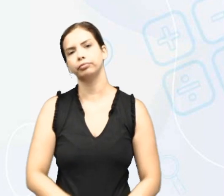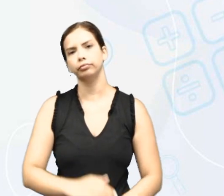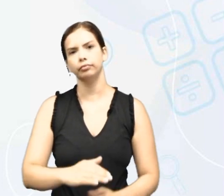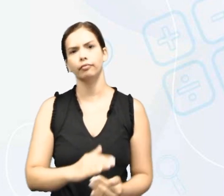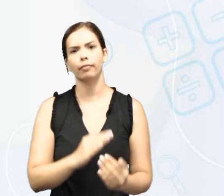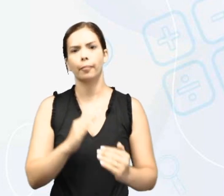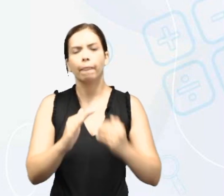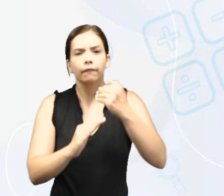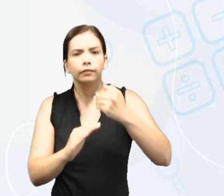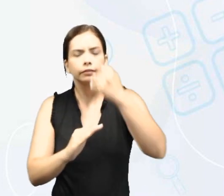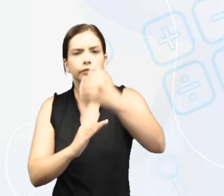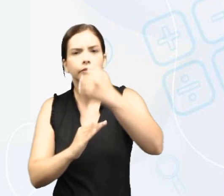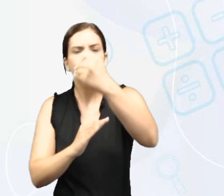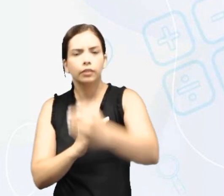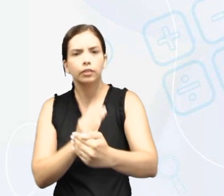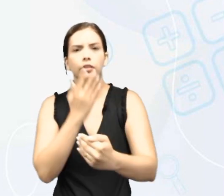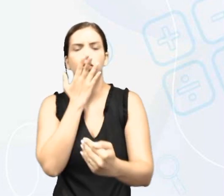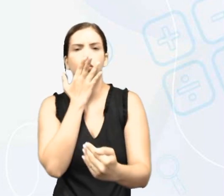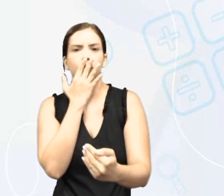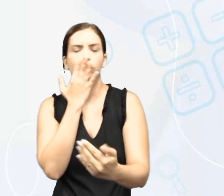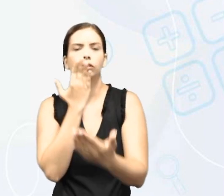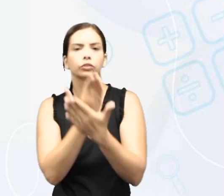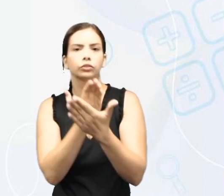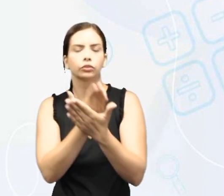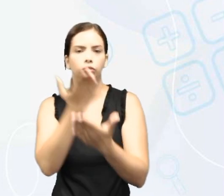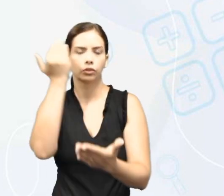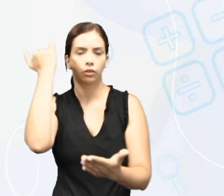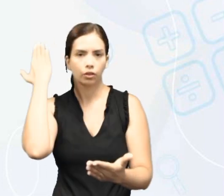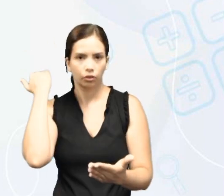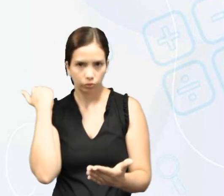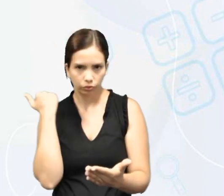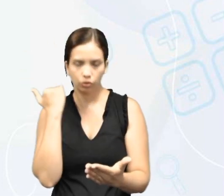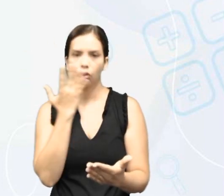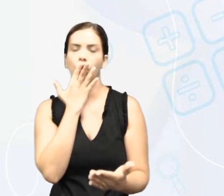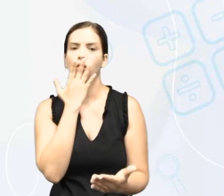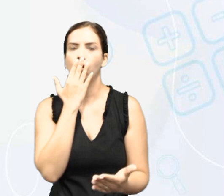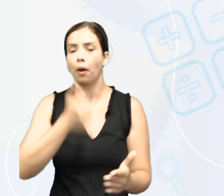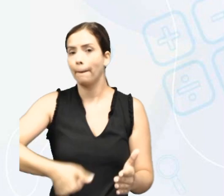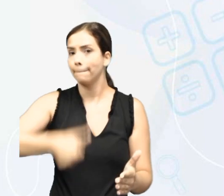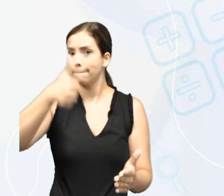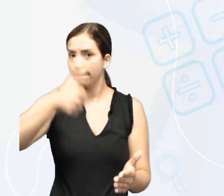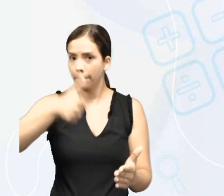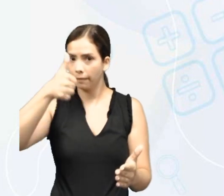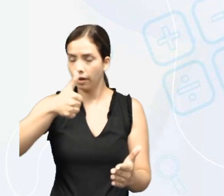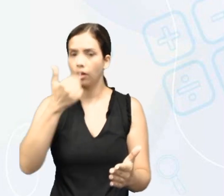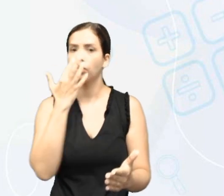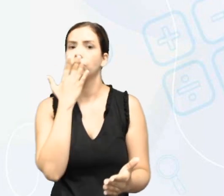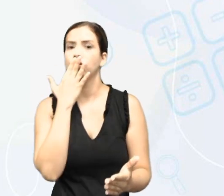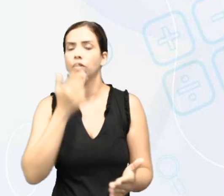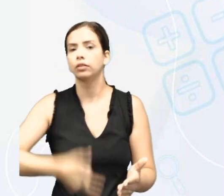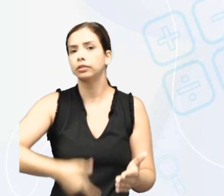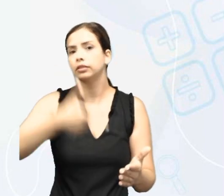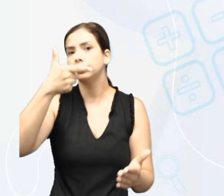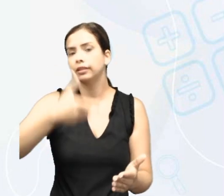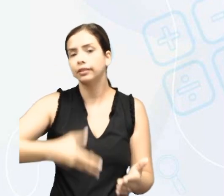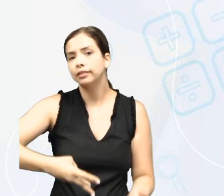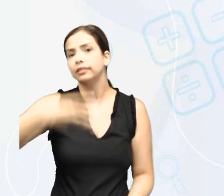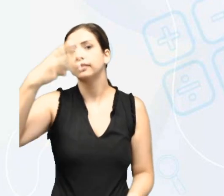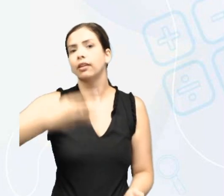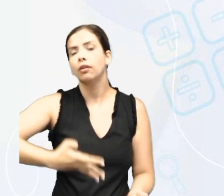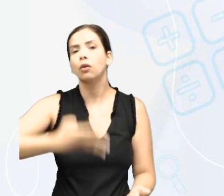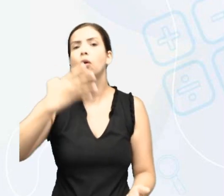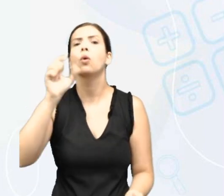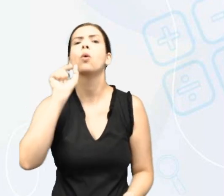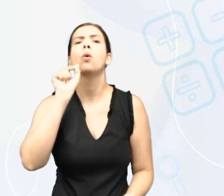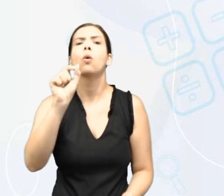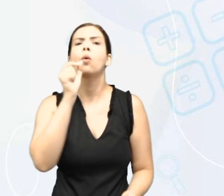Gradação das cores. A gente estudou o que eram, na aula passada, as cores primárias, as cores secundárias, né, terciárias, quaternárias, o